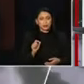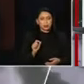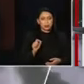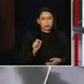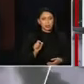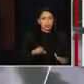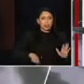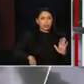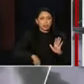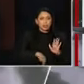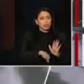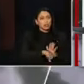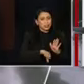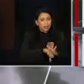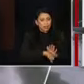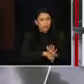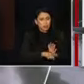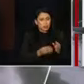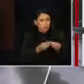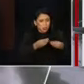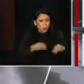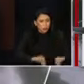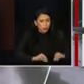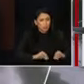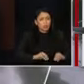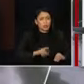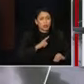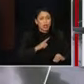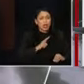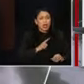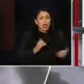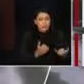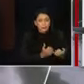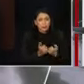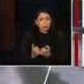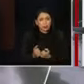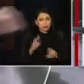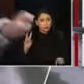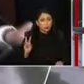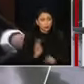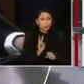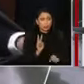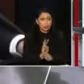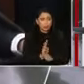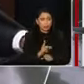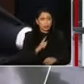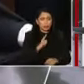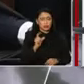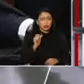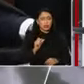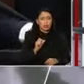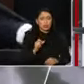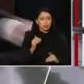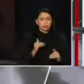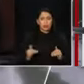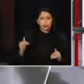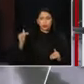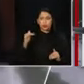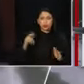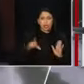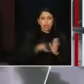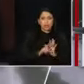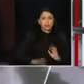bem tombado, pois a lei especial prevalece sobre a lei